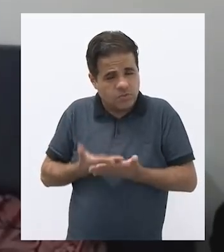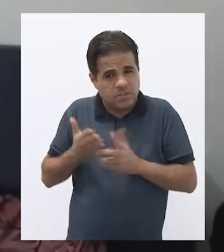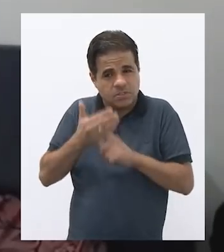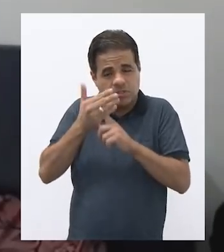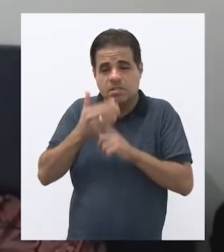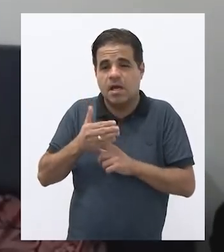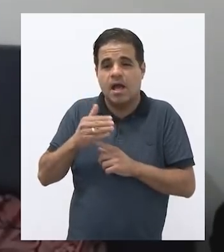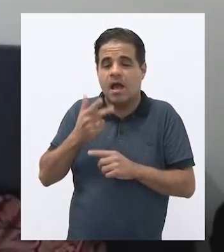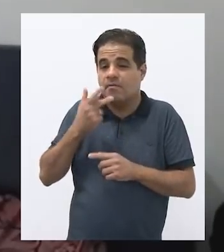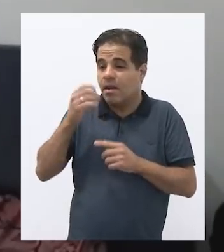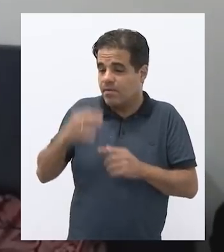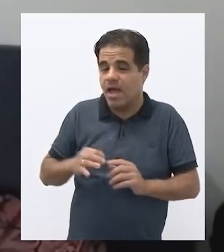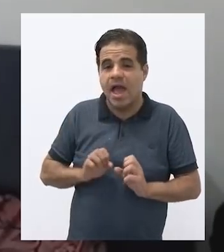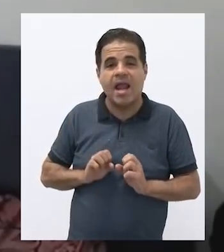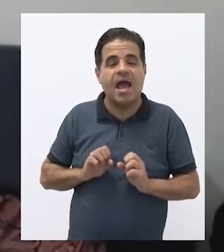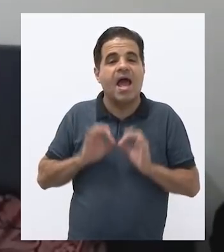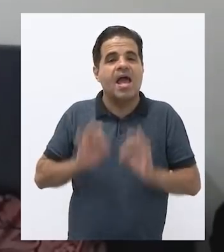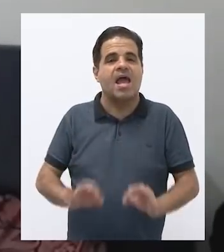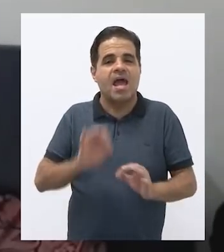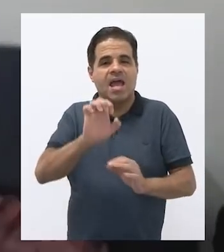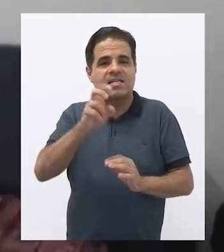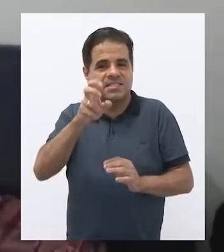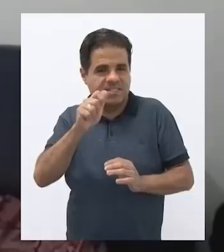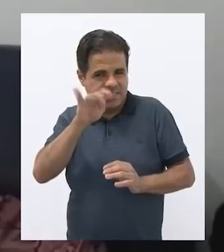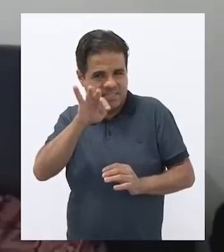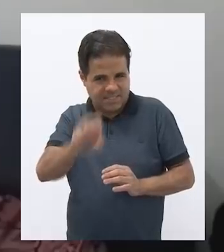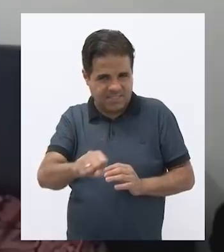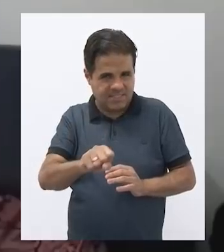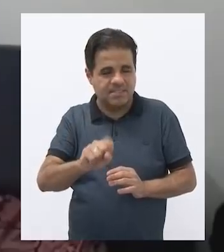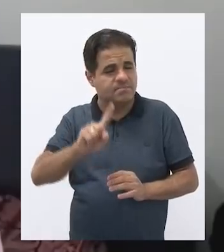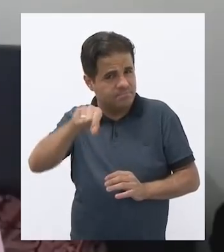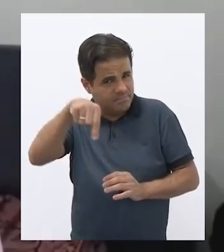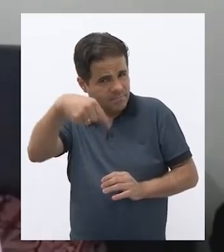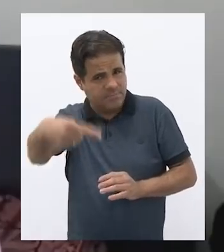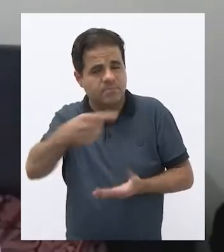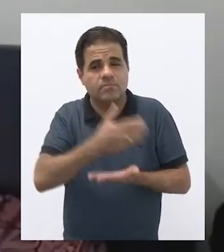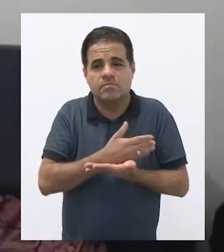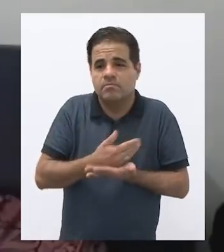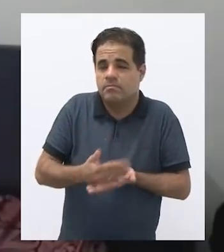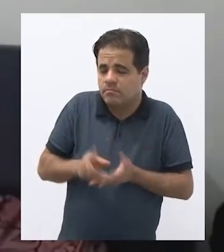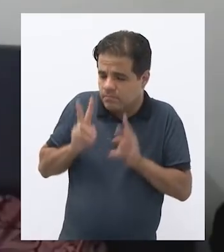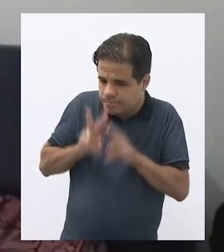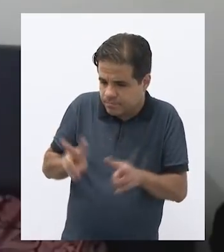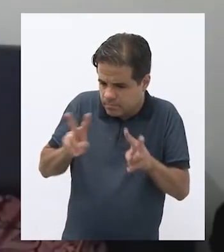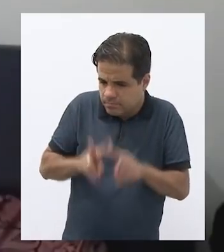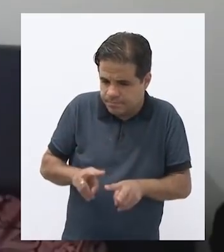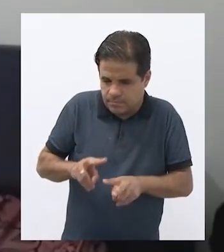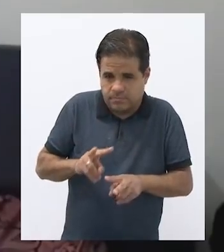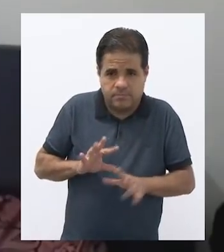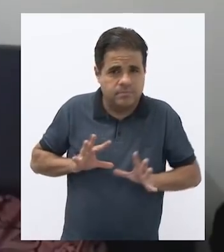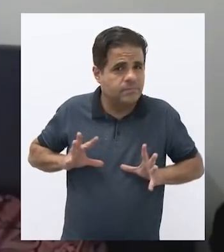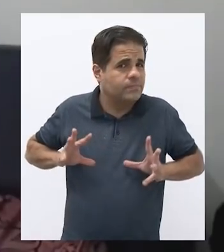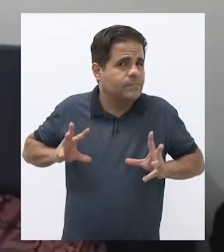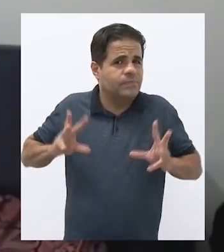para mim que era exatas. Mas aí, na hora que a gente começa a ver que está